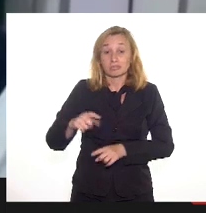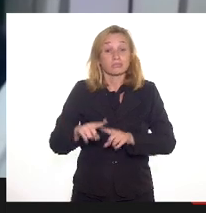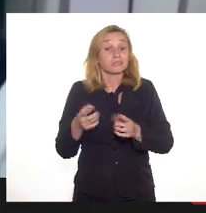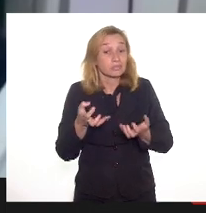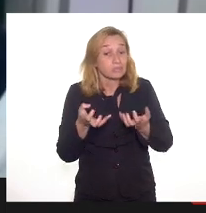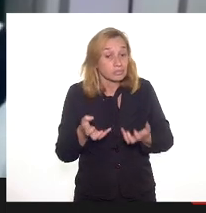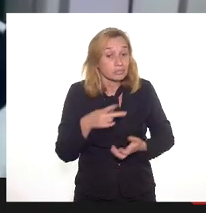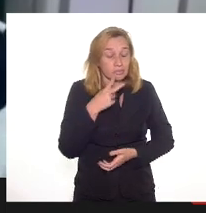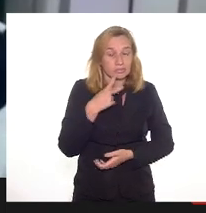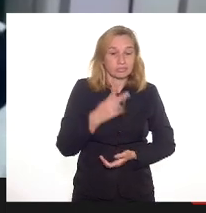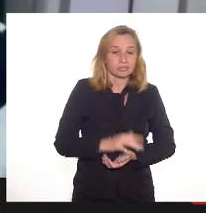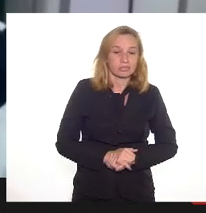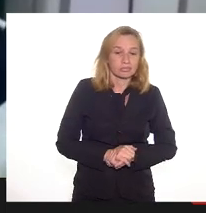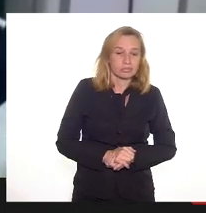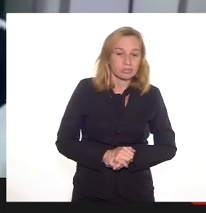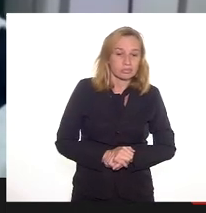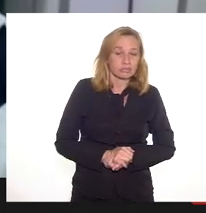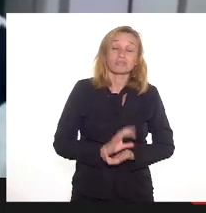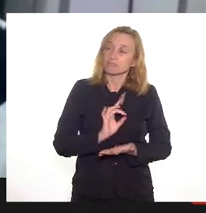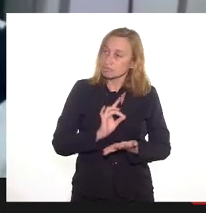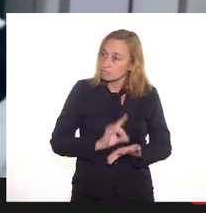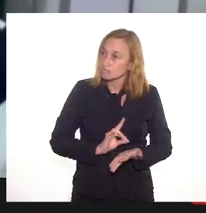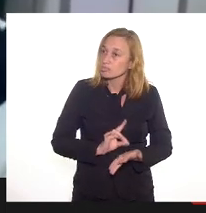dizer o seguinte, que